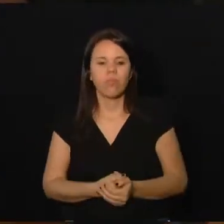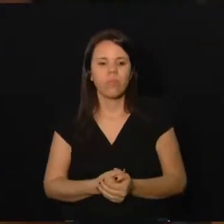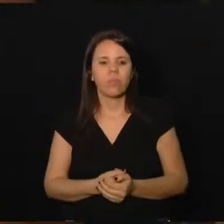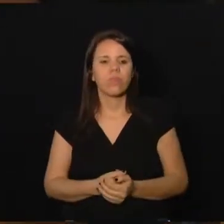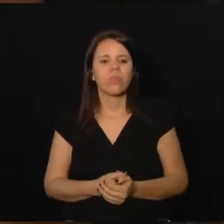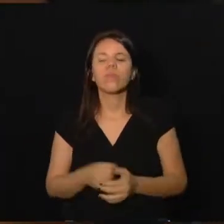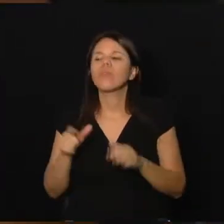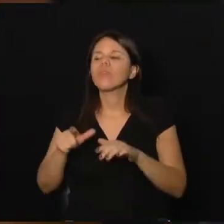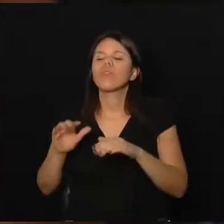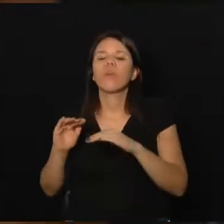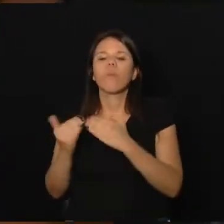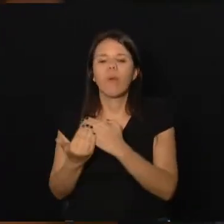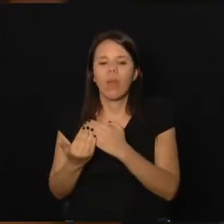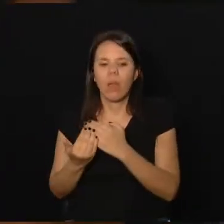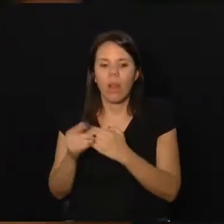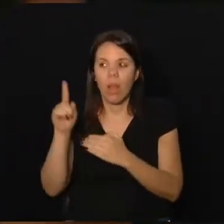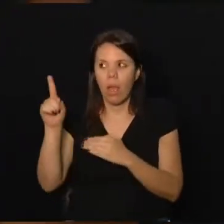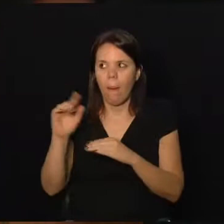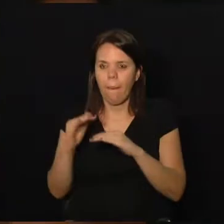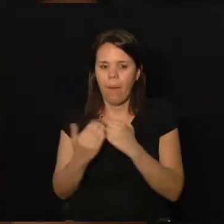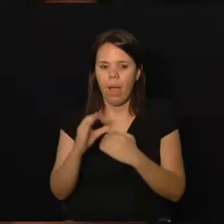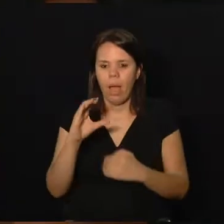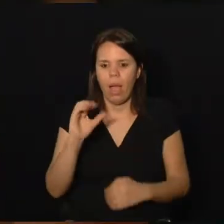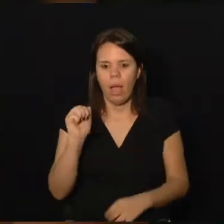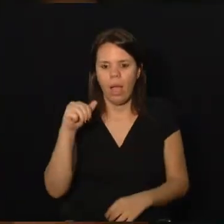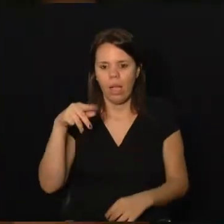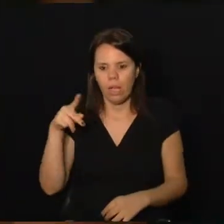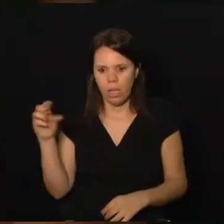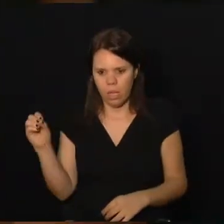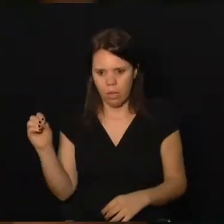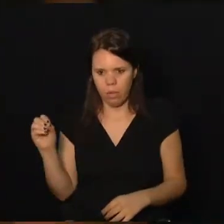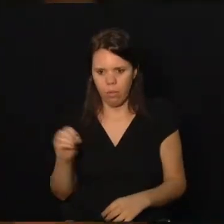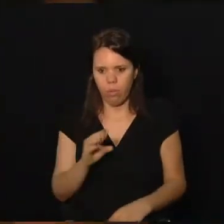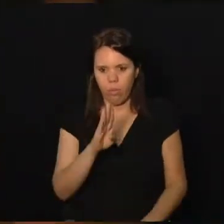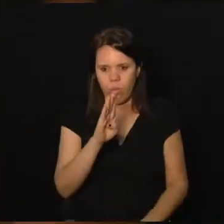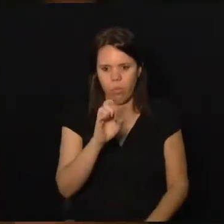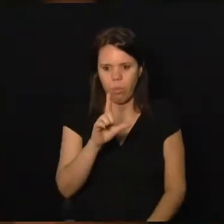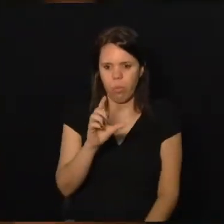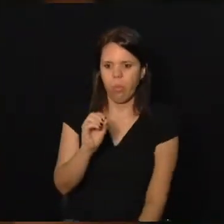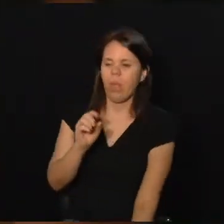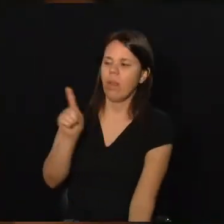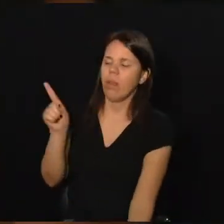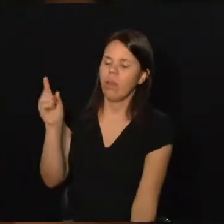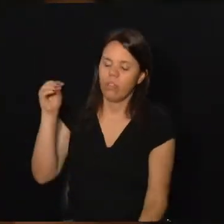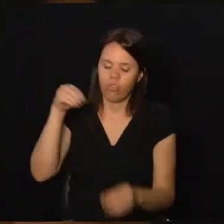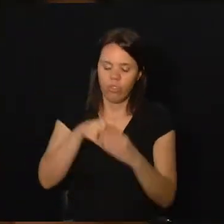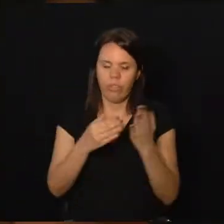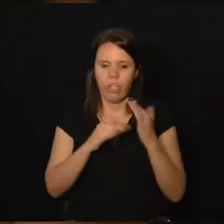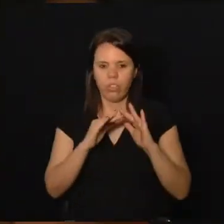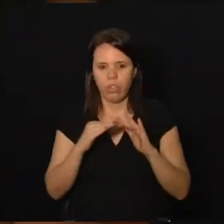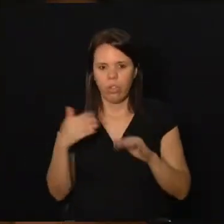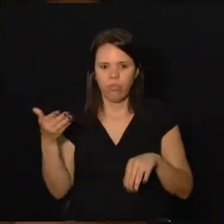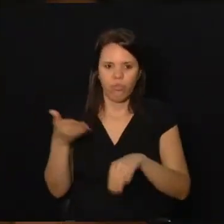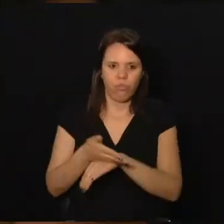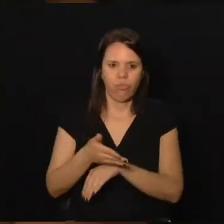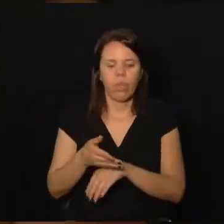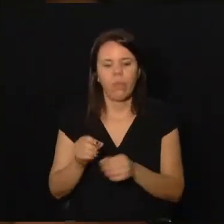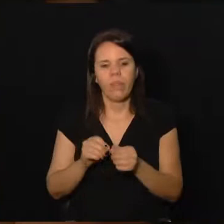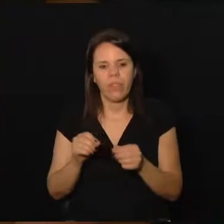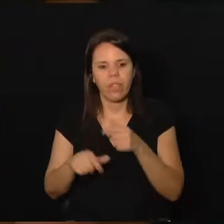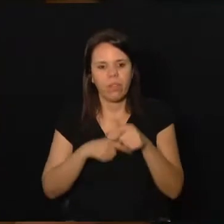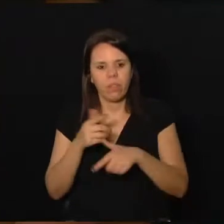Jardim Marisa, que é uma região do Campo Belo. Nós estávamos na escola e chegamos lá para fazer um trabalho de prevenção de